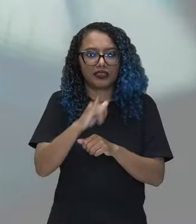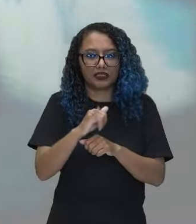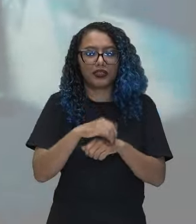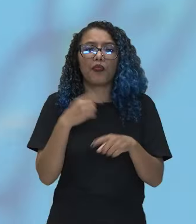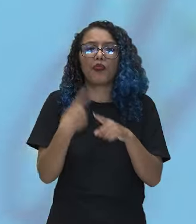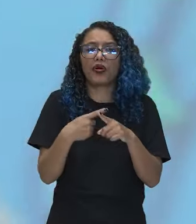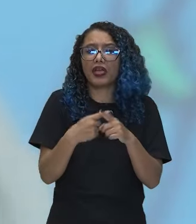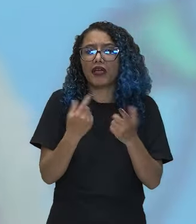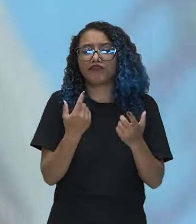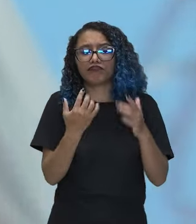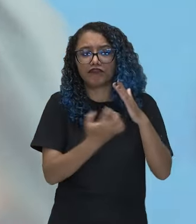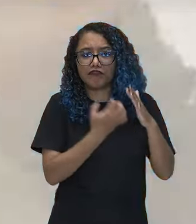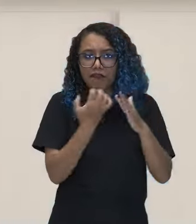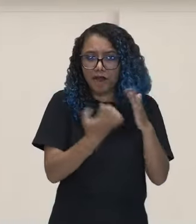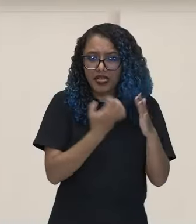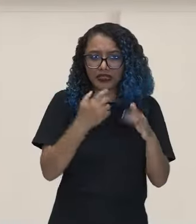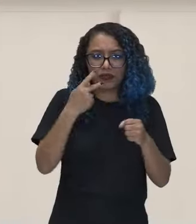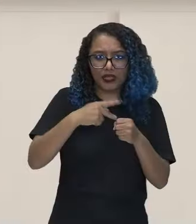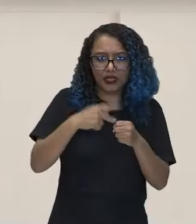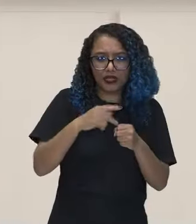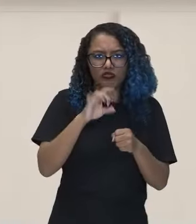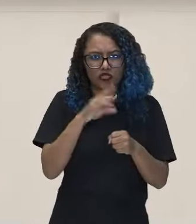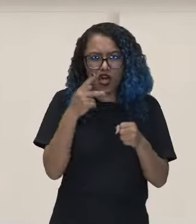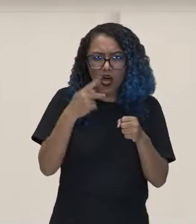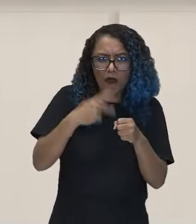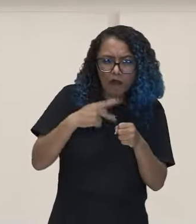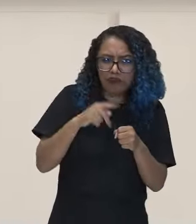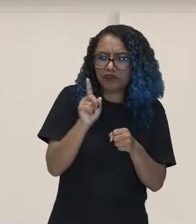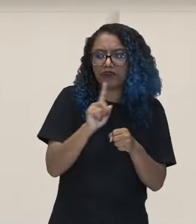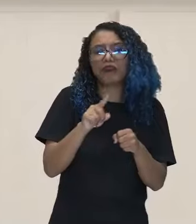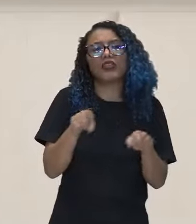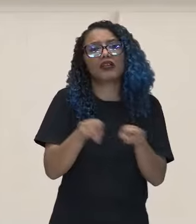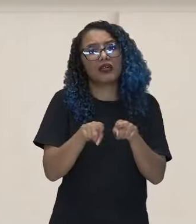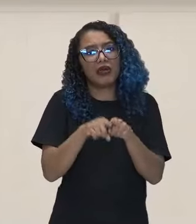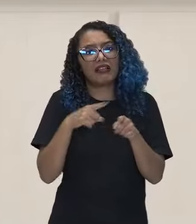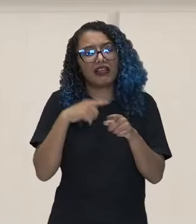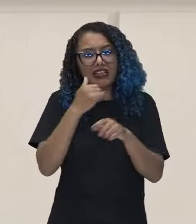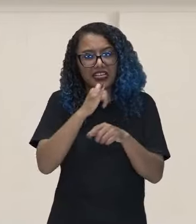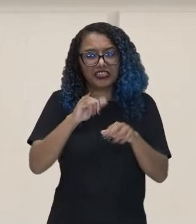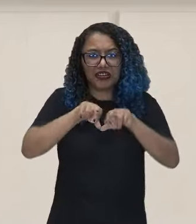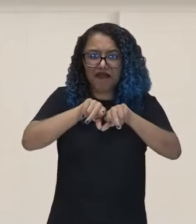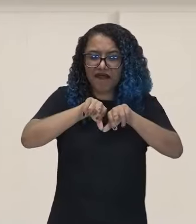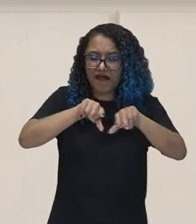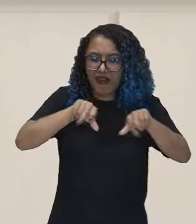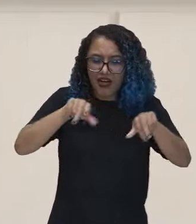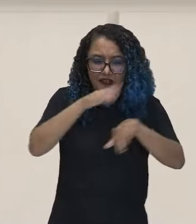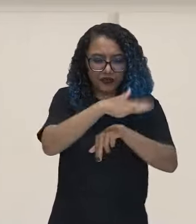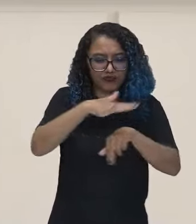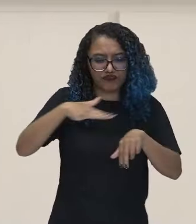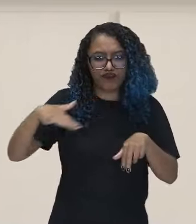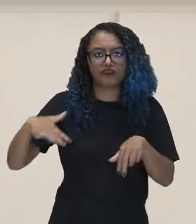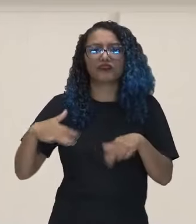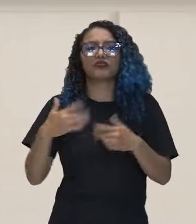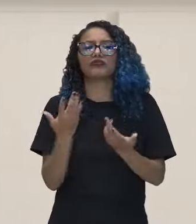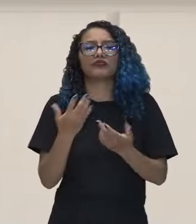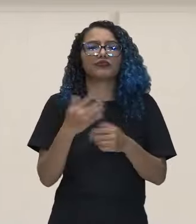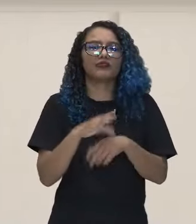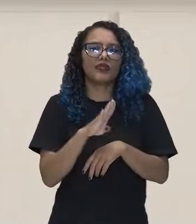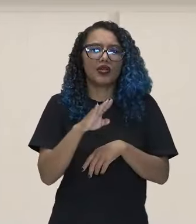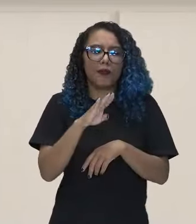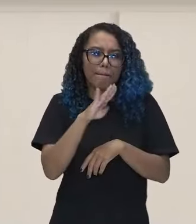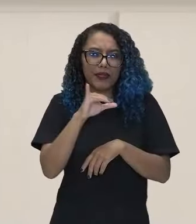mais empresas de petróleo, elas são empresas de energia, elas investem num amplo senso, investem agora em várias áreas: bioenergia, energia